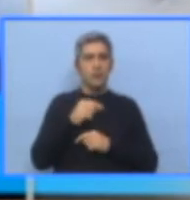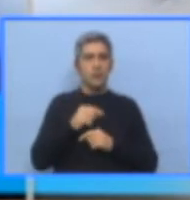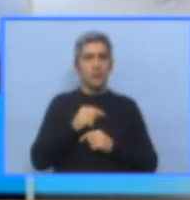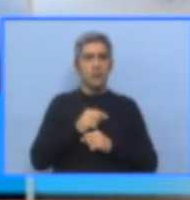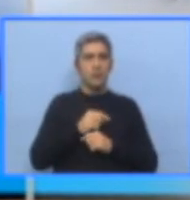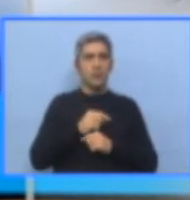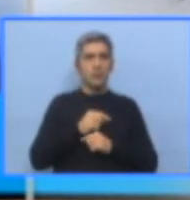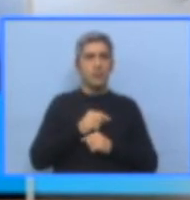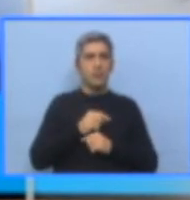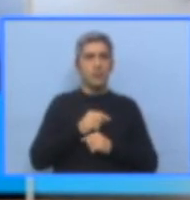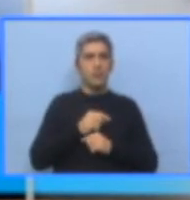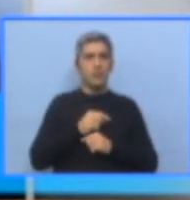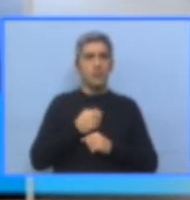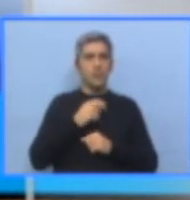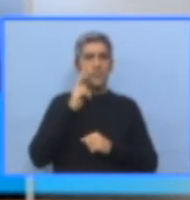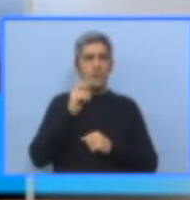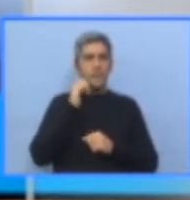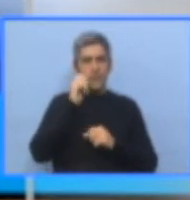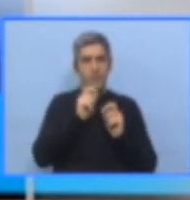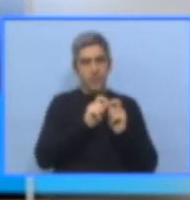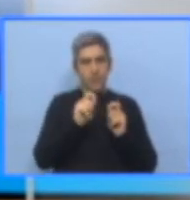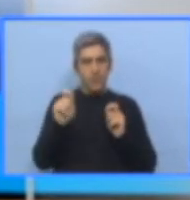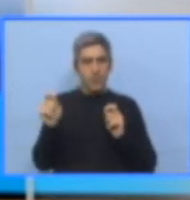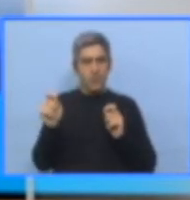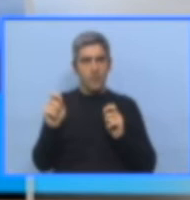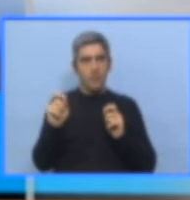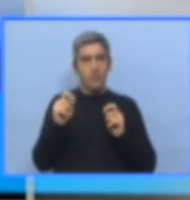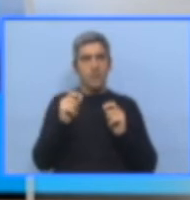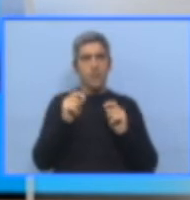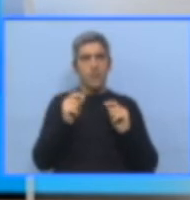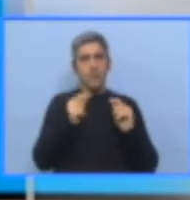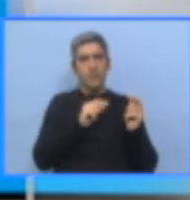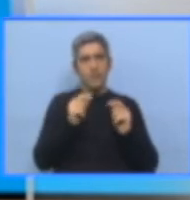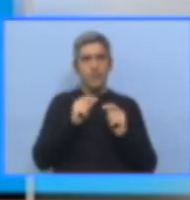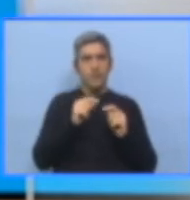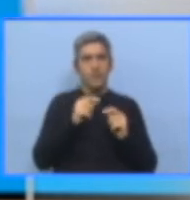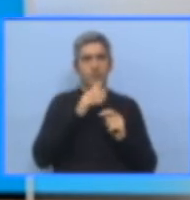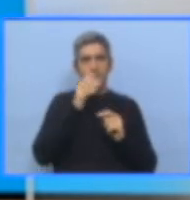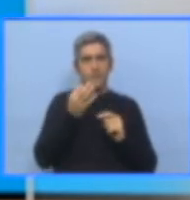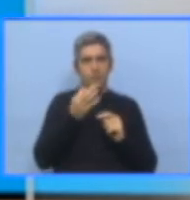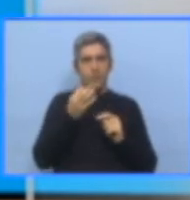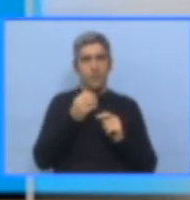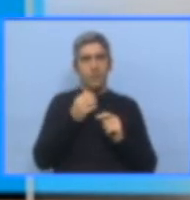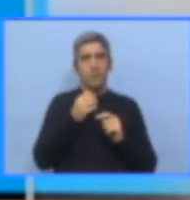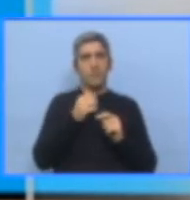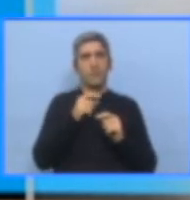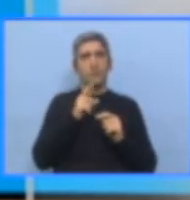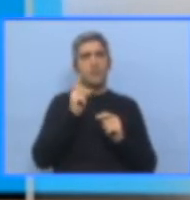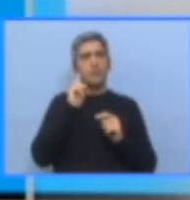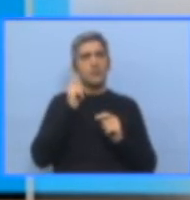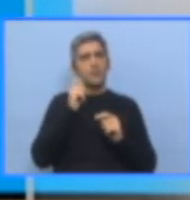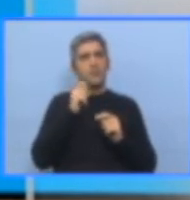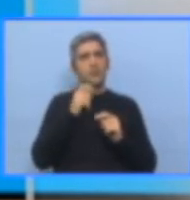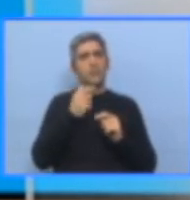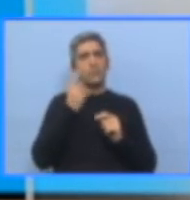No debate, eu depois de ver o filme, no debate disse isso mesmo, que o que acaba sempre por ser